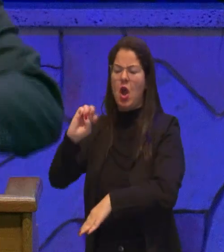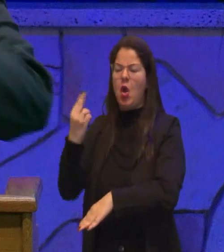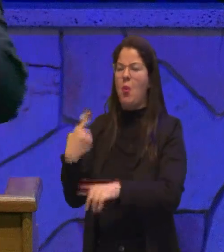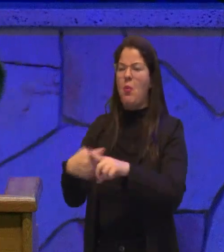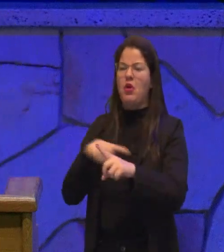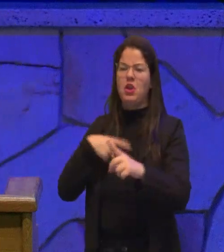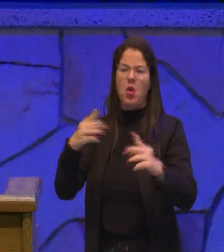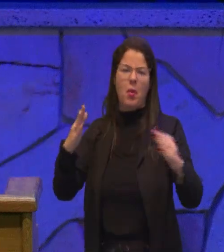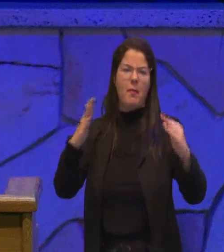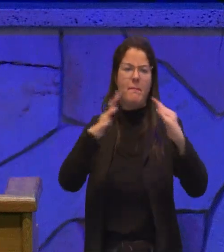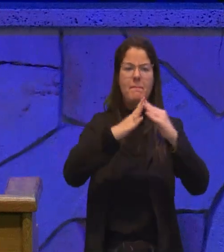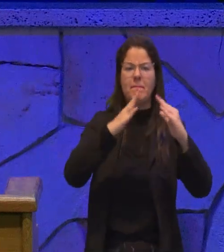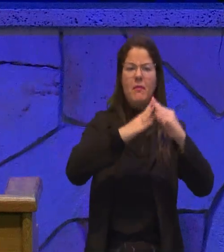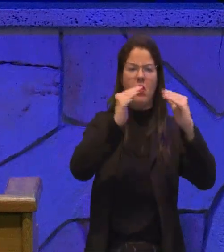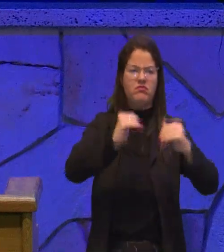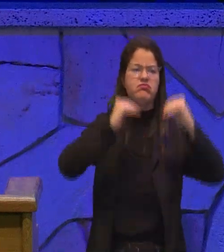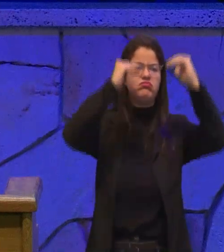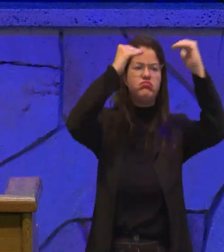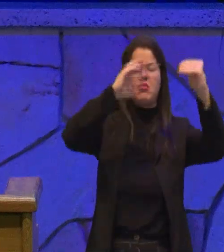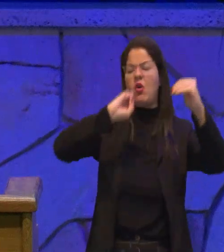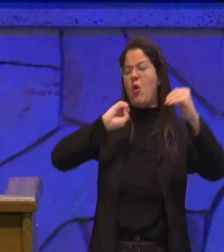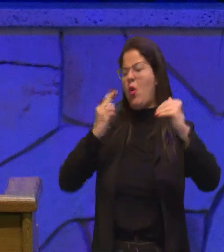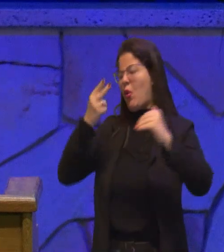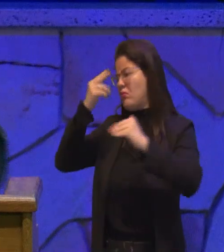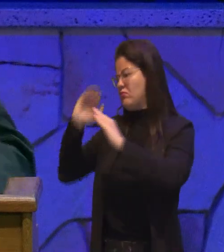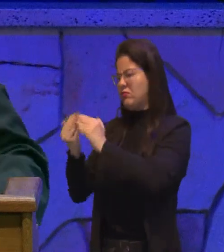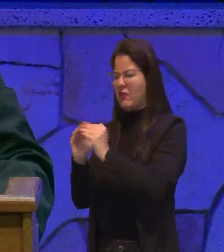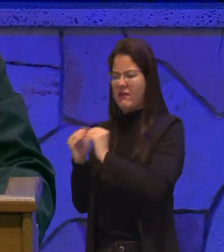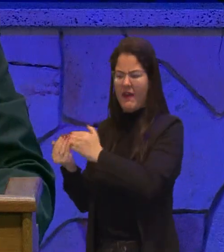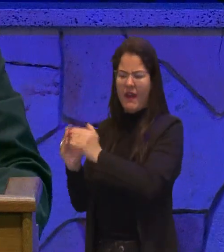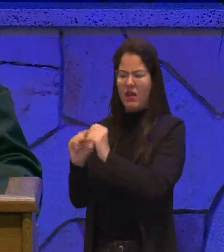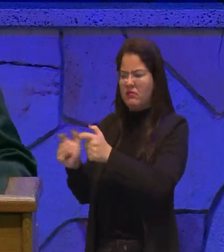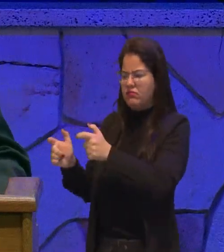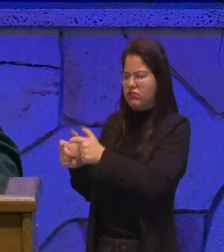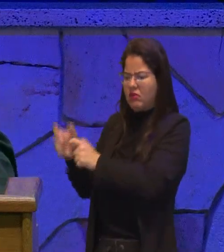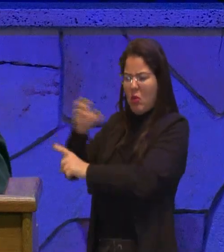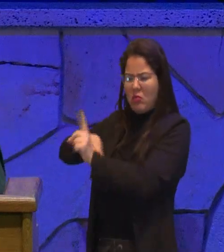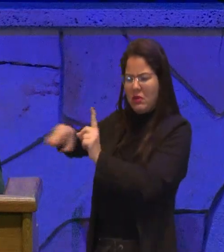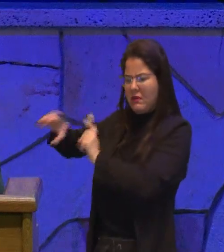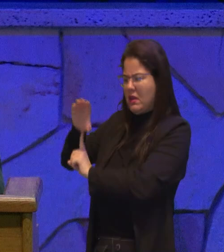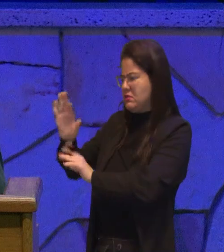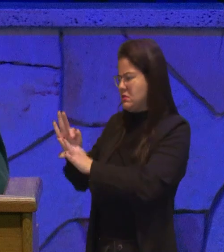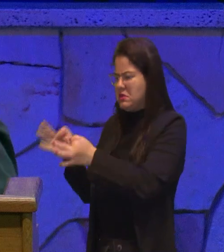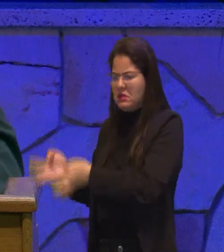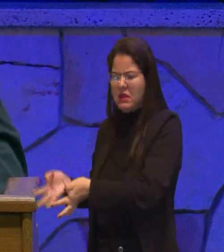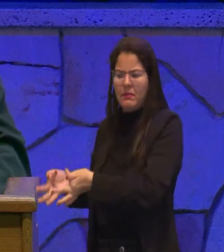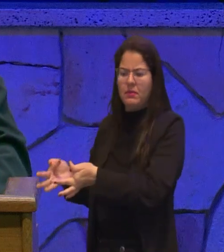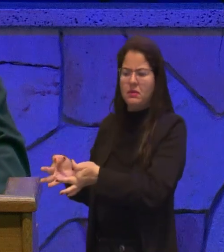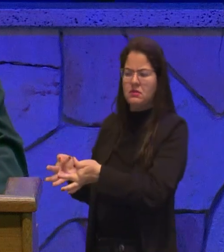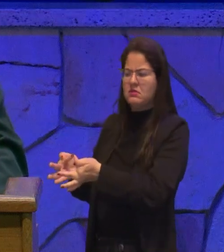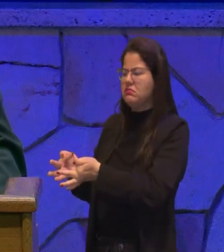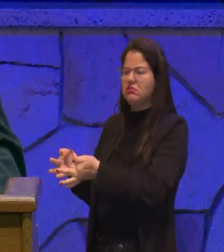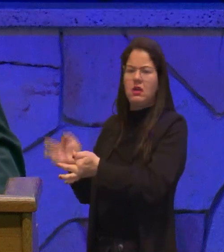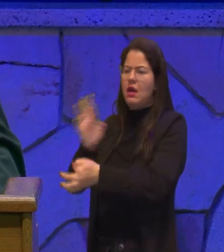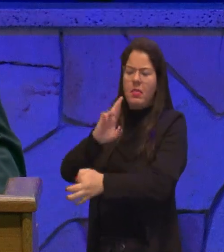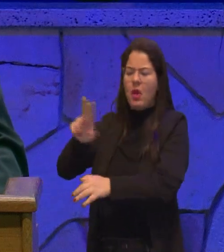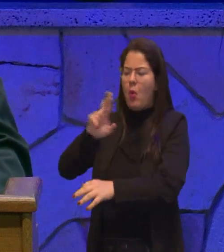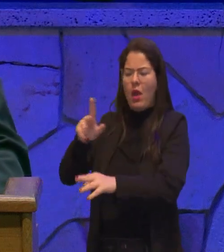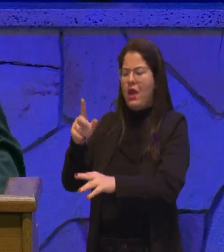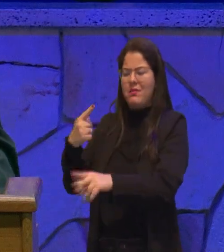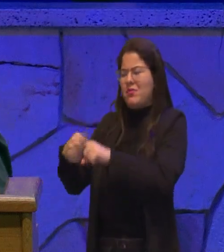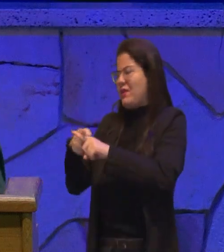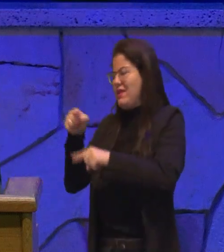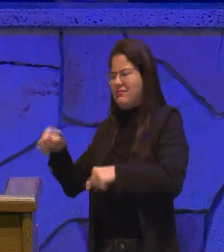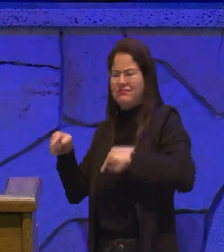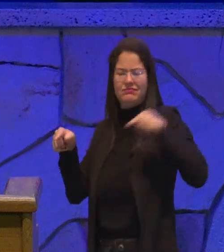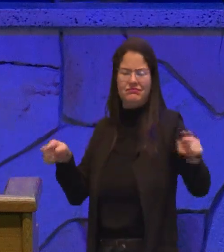vila, ou morar numa favela, numa comunidade simples, pequena, numa comunidade em qualquer outro local. Não, não é